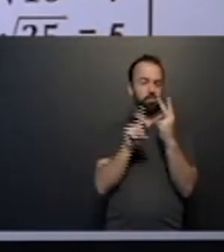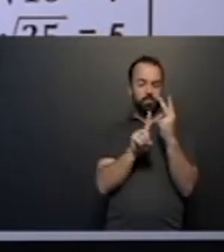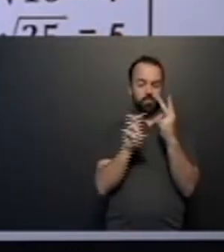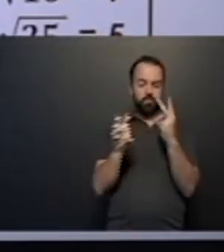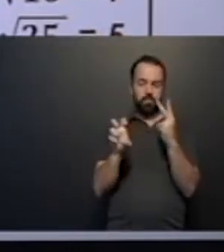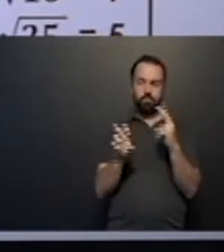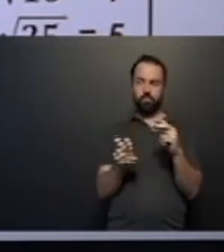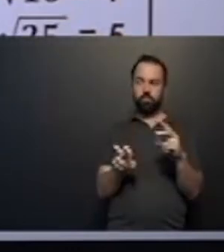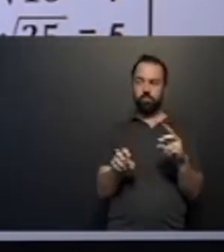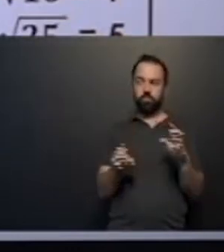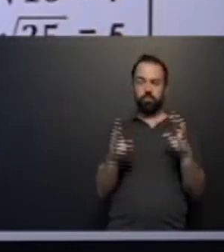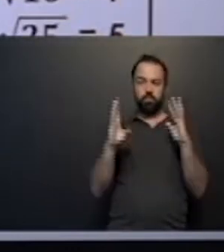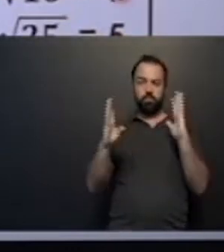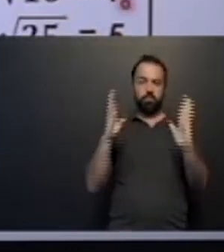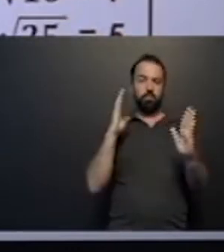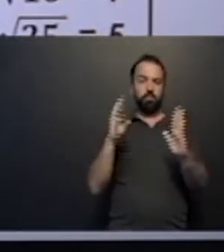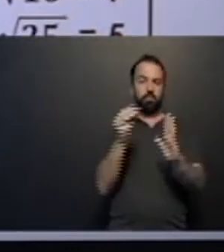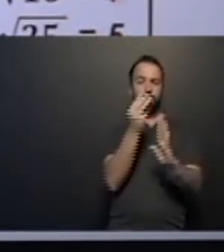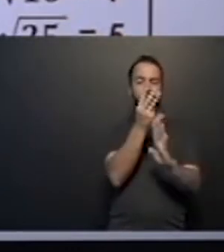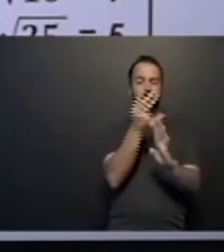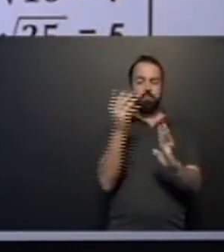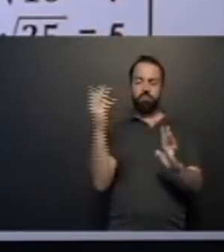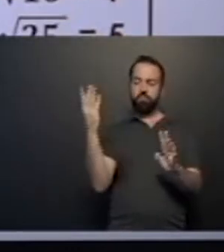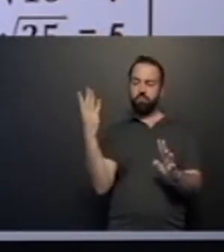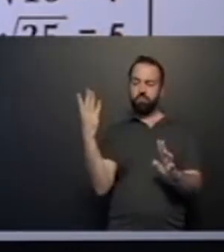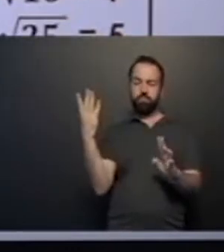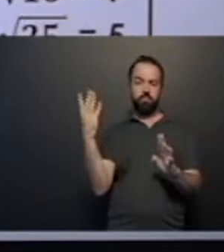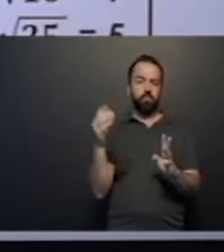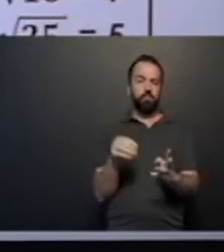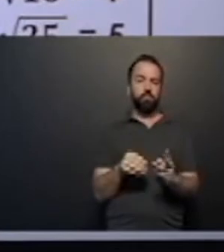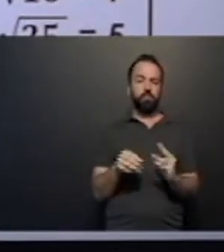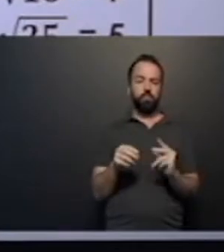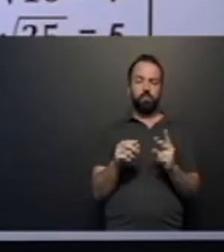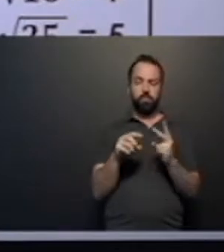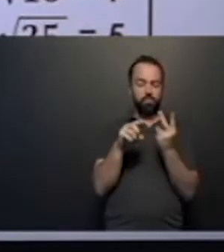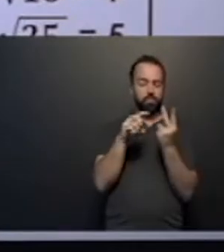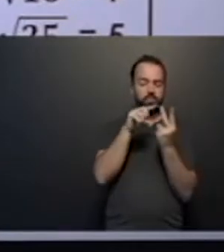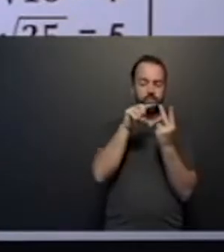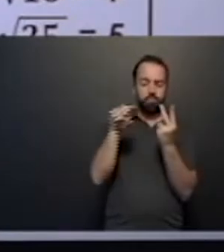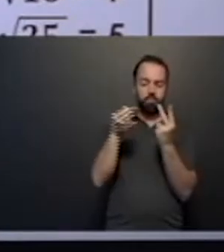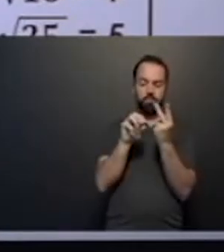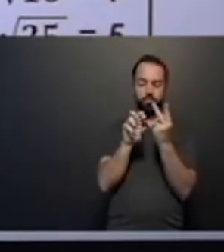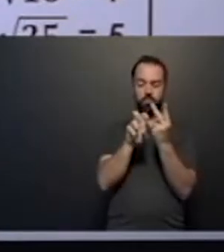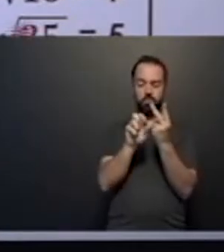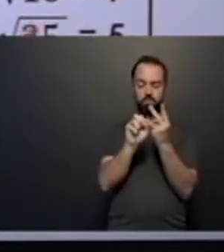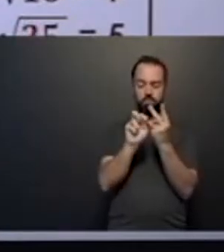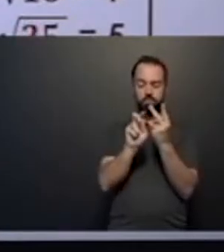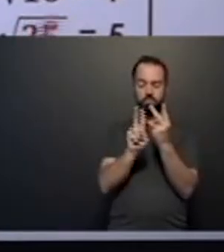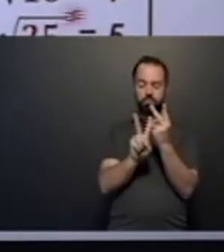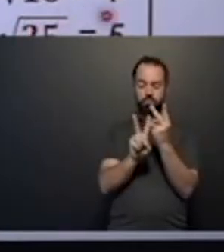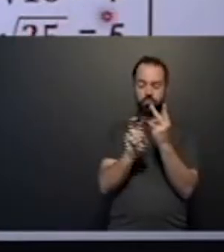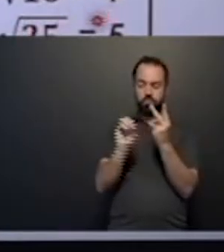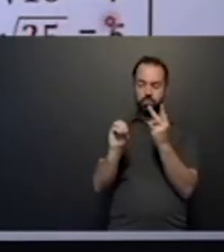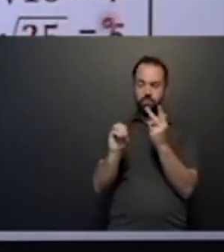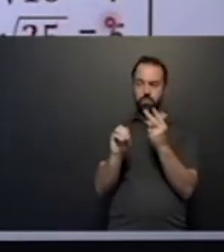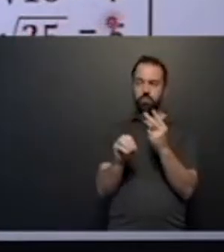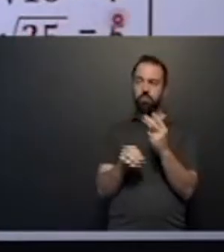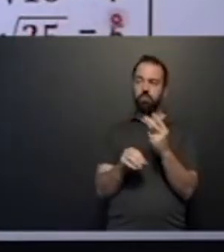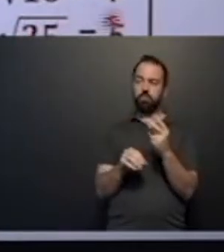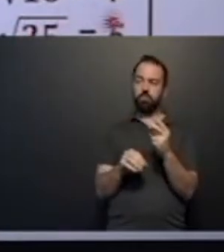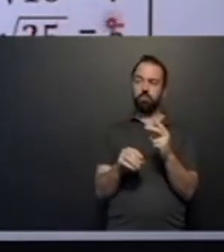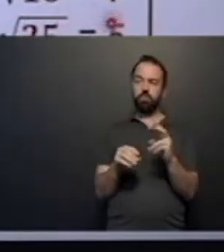nesse ponto entre 3 e 4 a raiz quadrada de 20 ela está